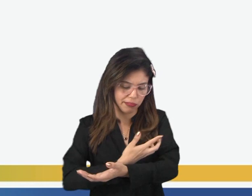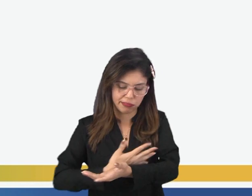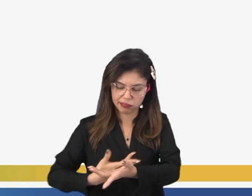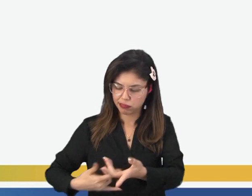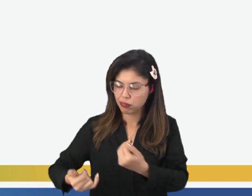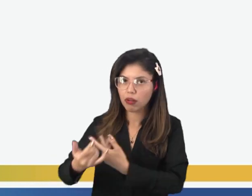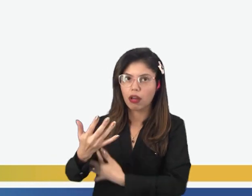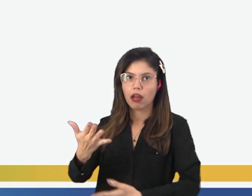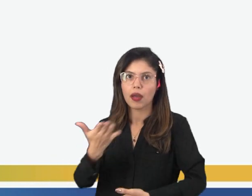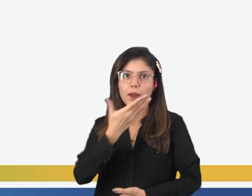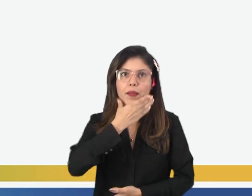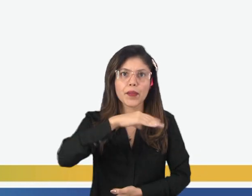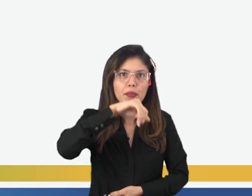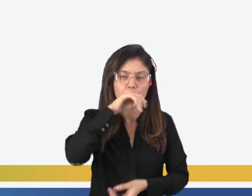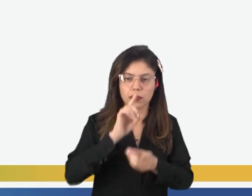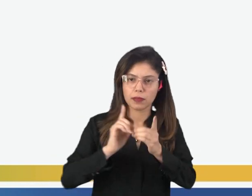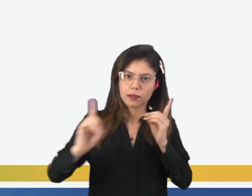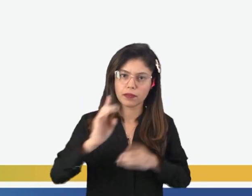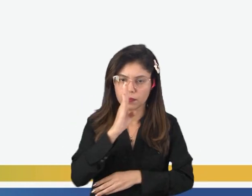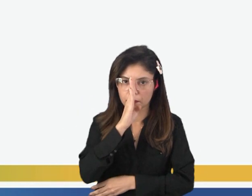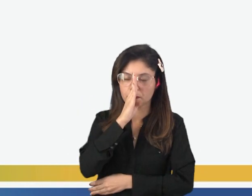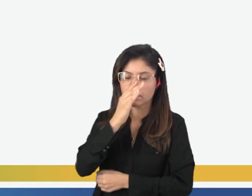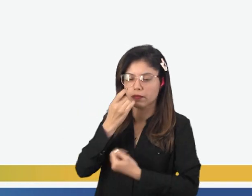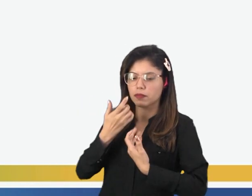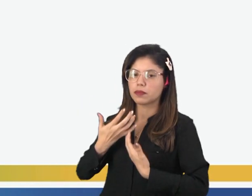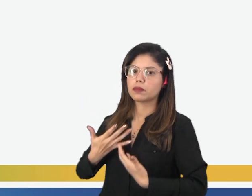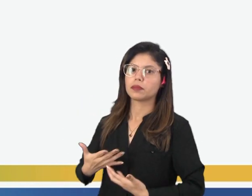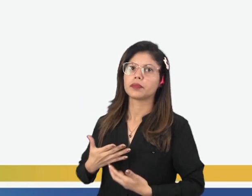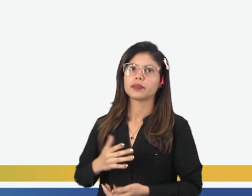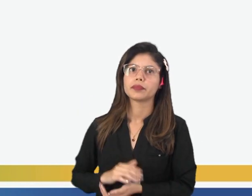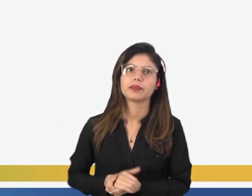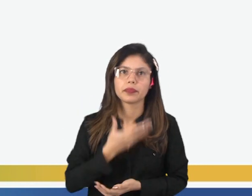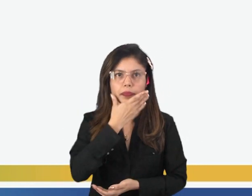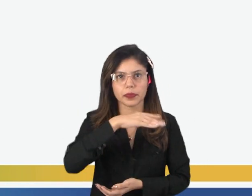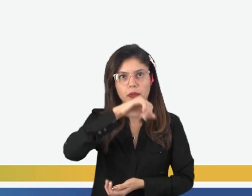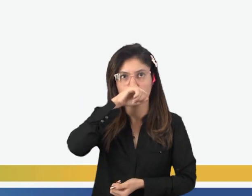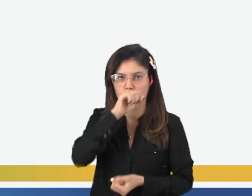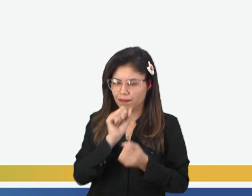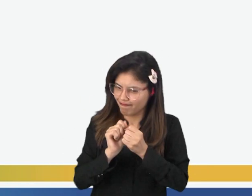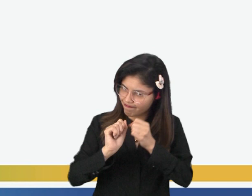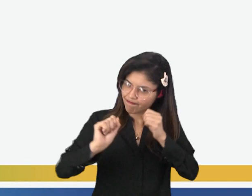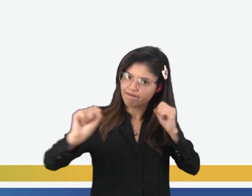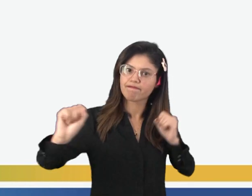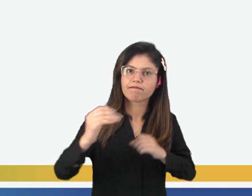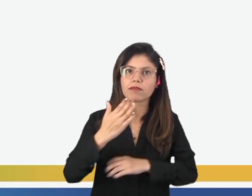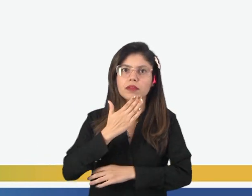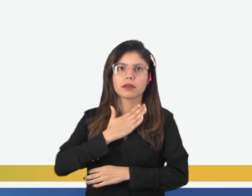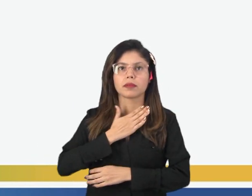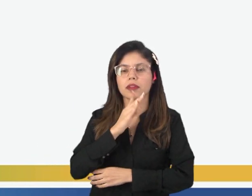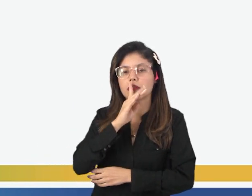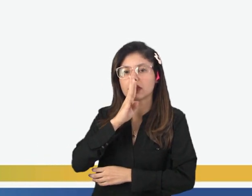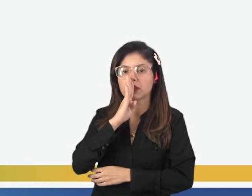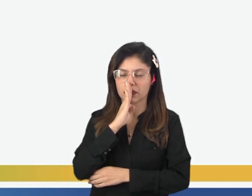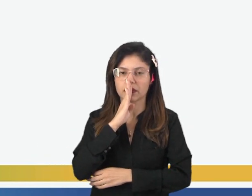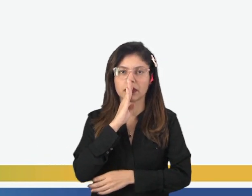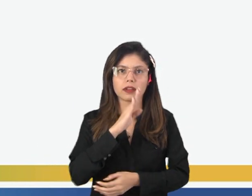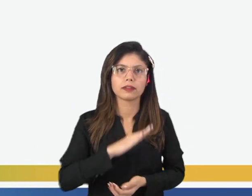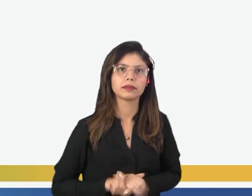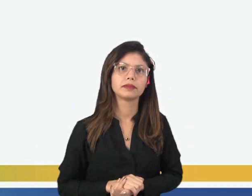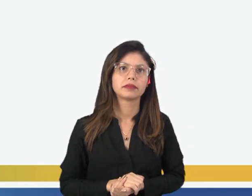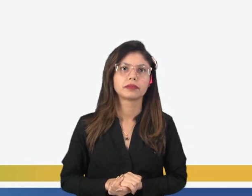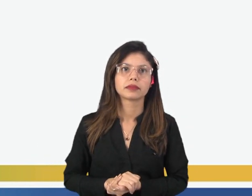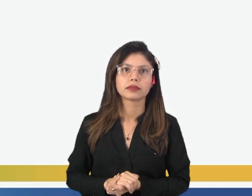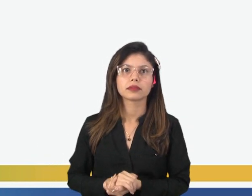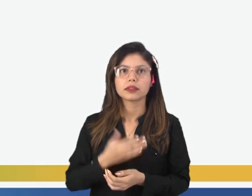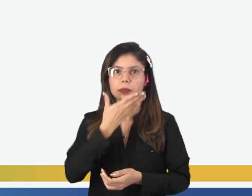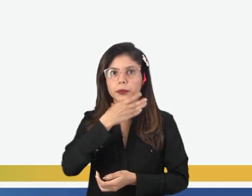sangue. Da boca resta o peito, silêncio na cidade não se escuta. De que me